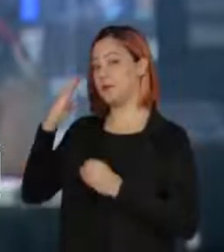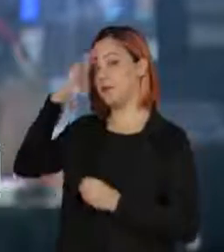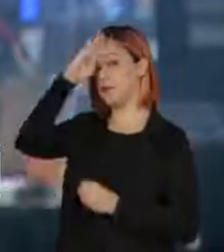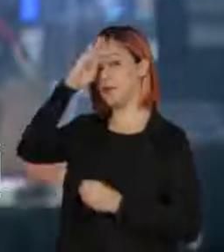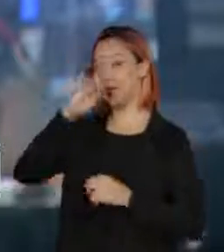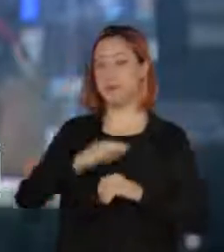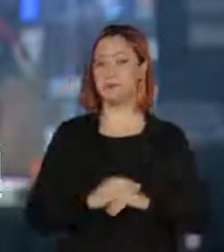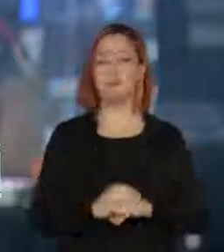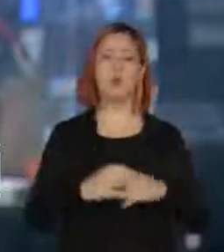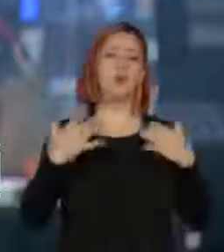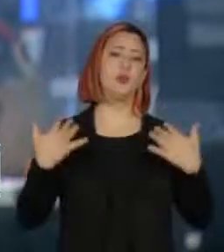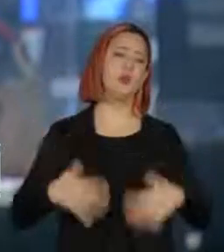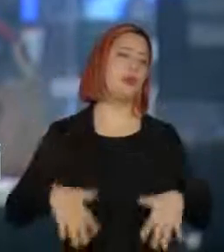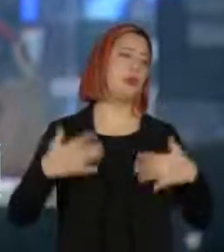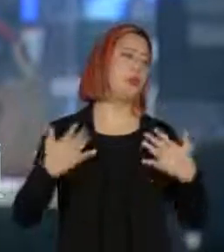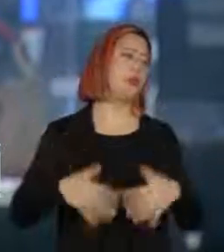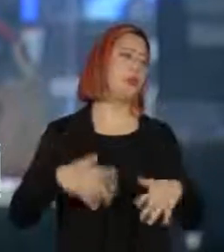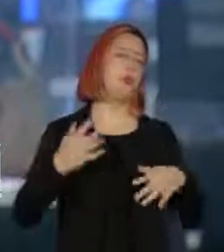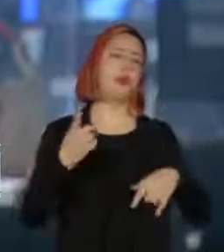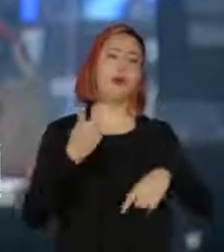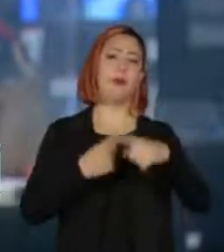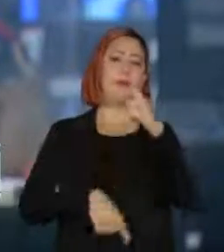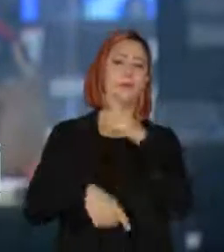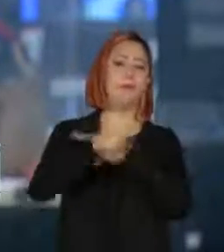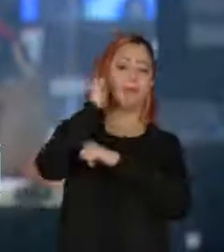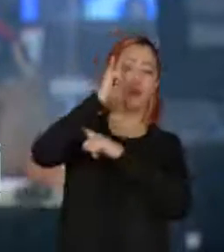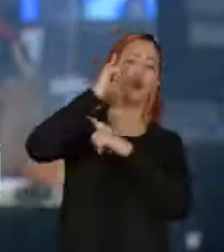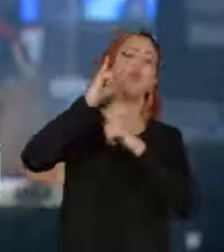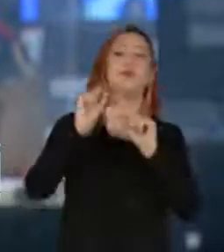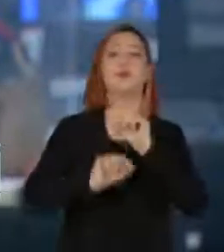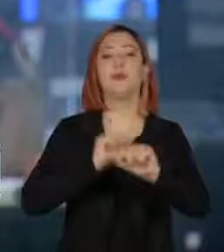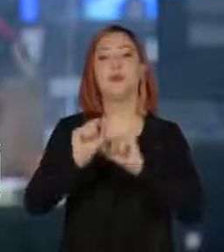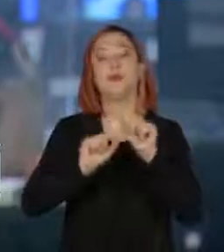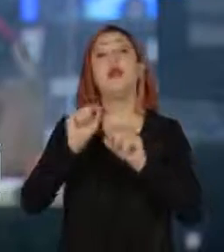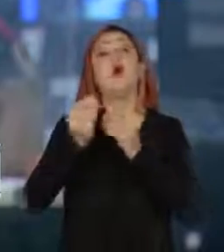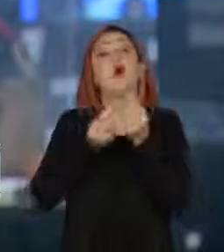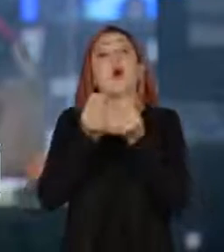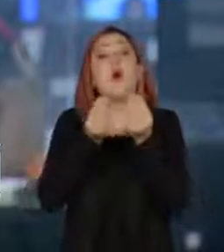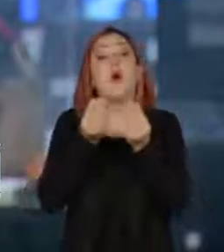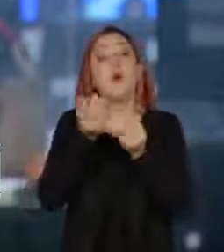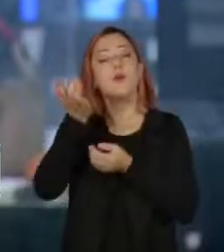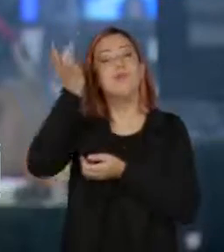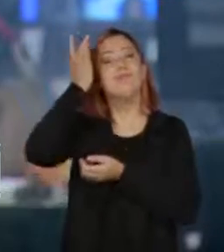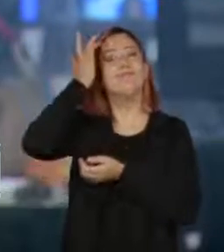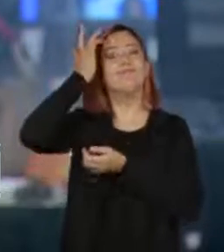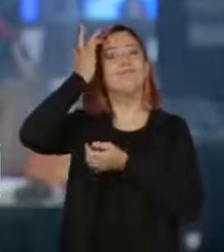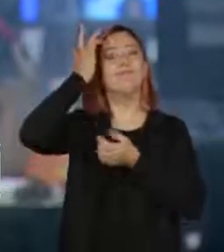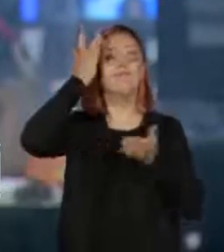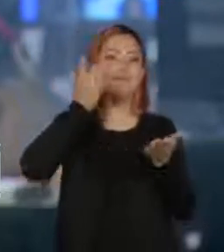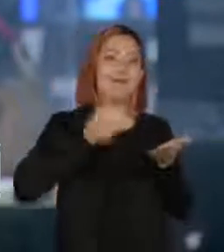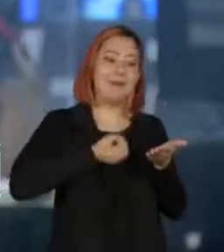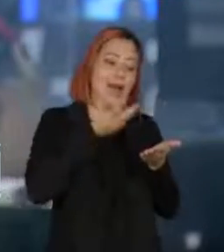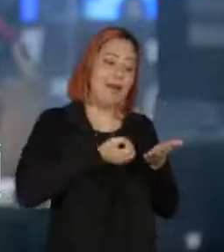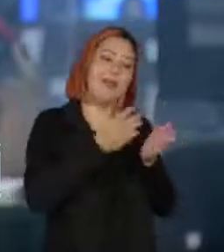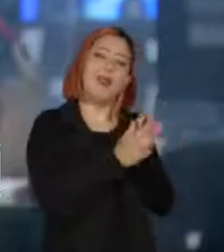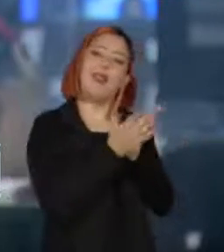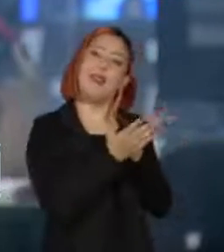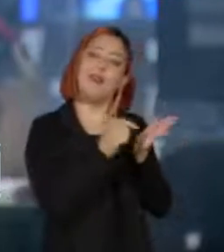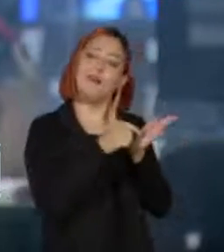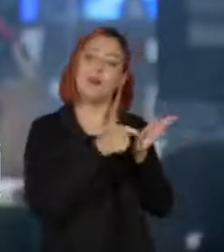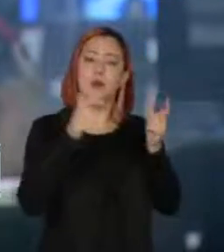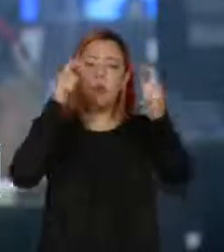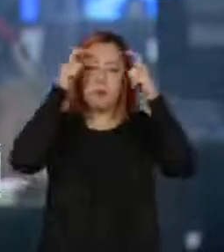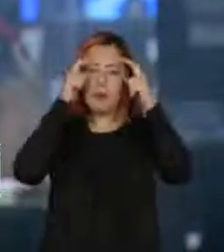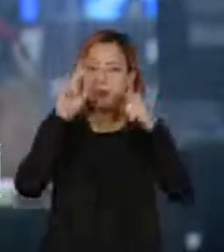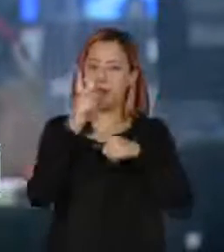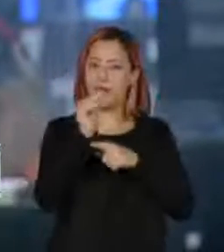um tiro no pé é assim que vem sendo avaliado o livro de Memórias do Príncipe Harry que chegou hoje as livrarias do Reino